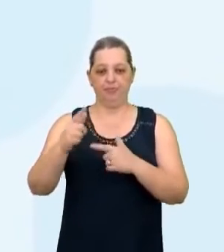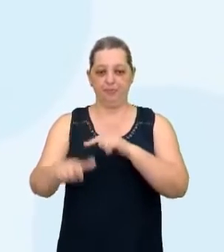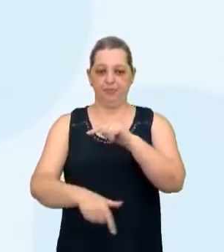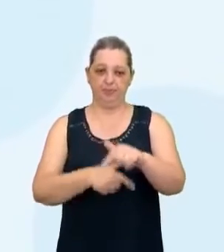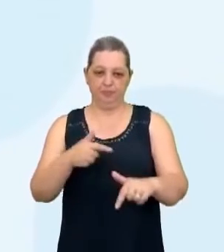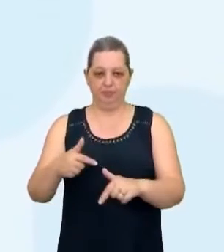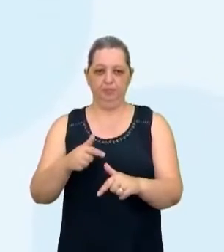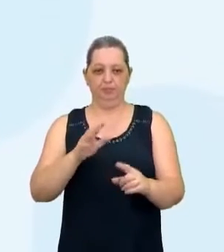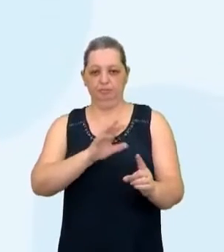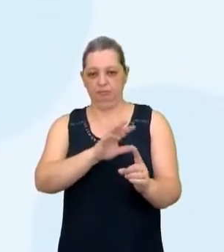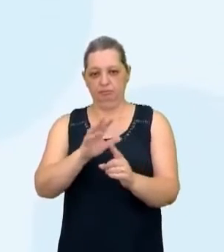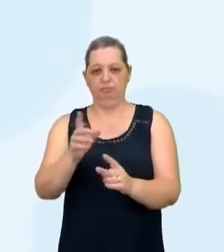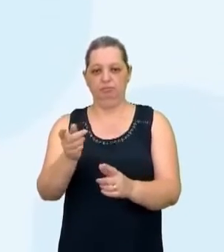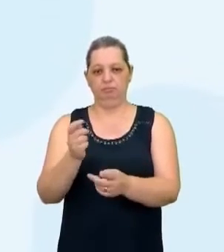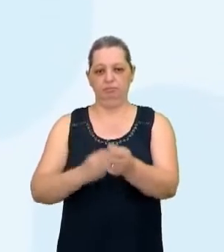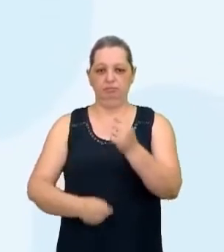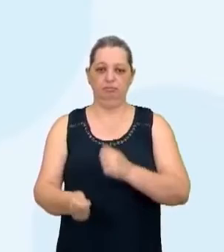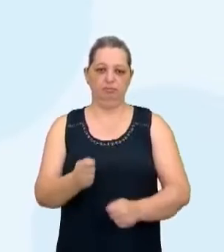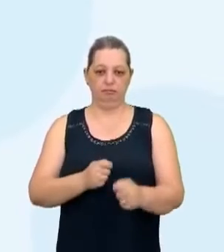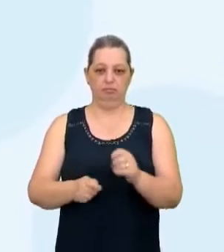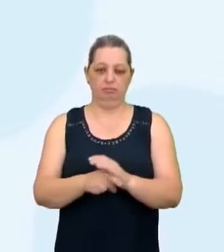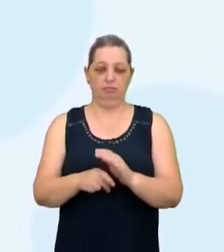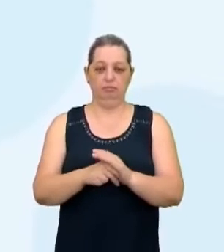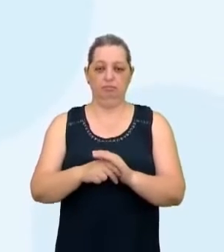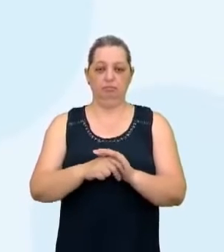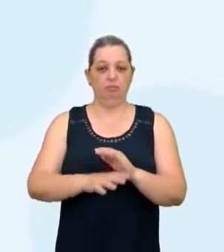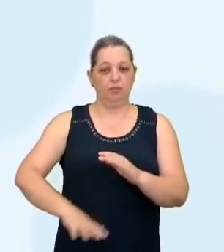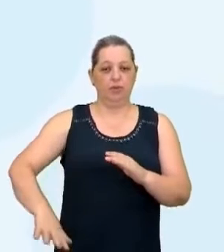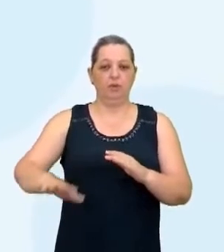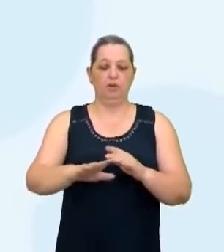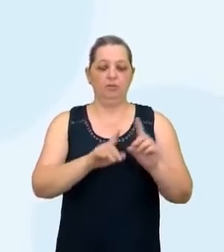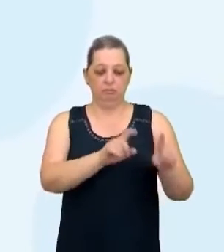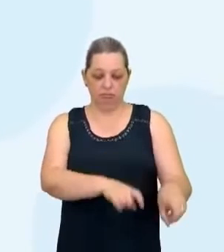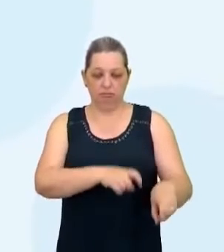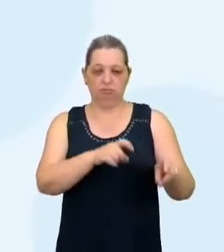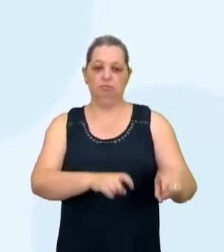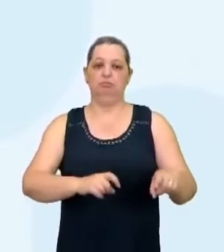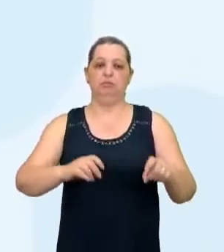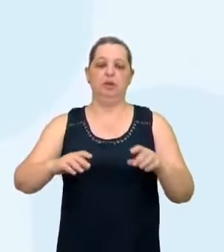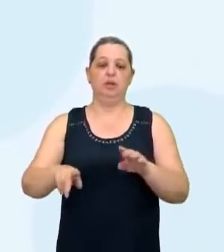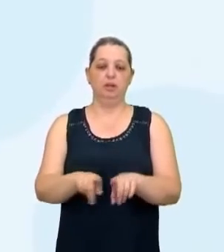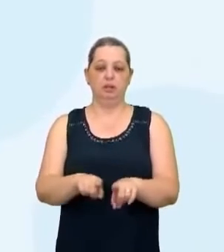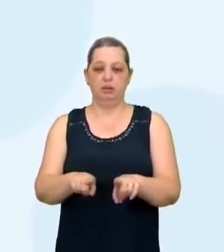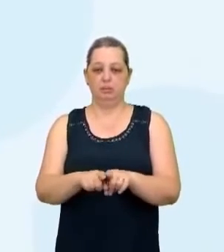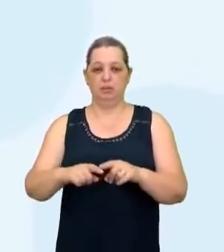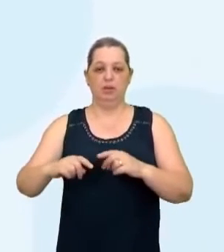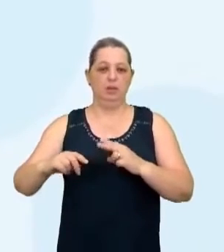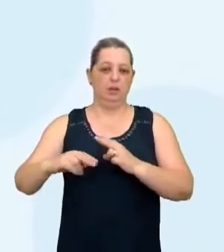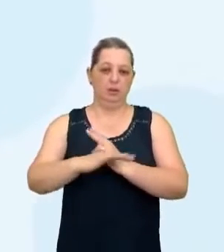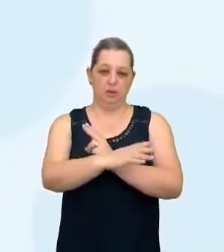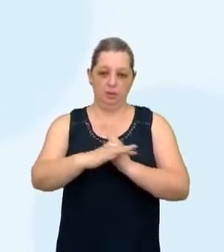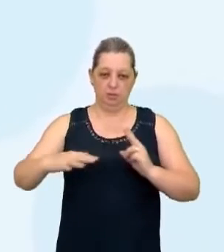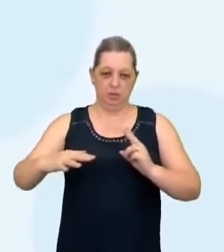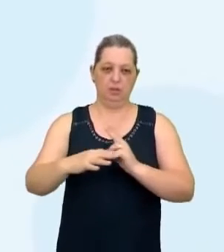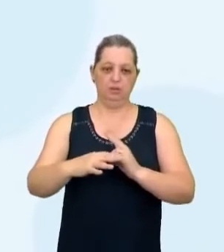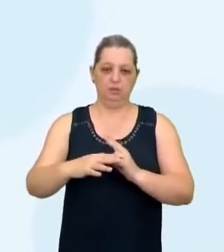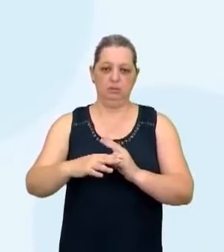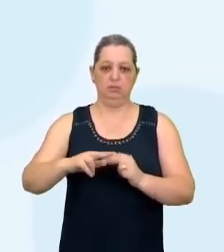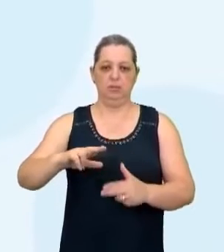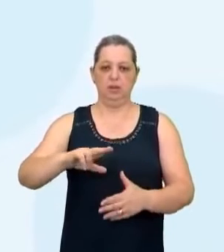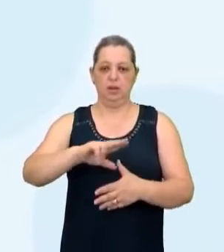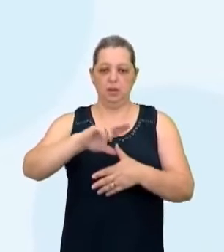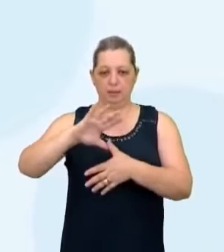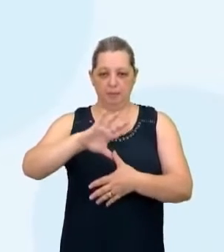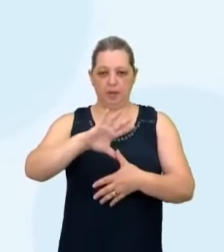influências na economia dos espaços urbanos e rurais de diferentes países da América e África, unidade